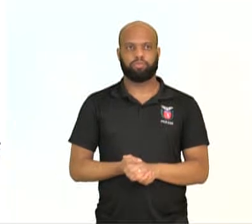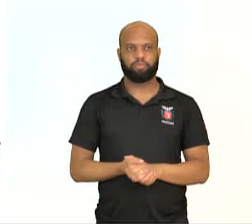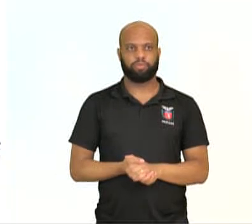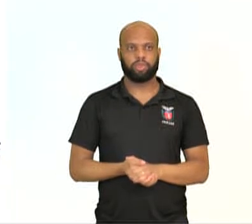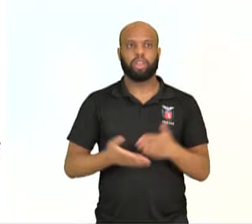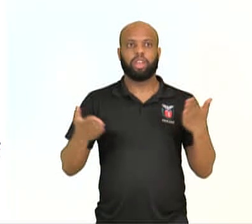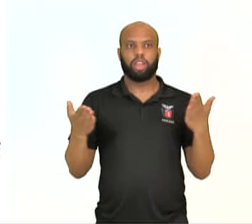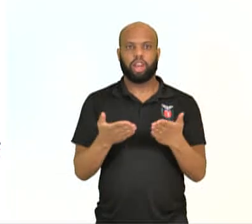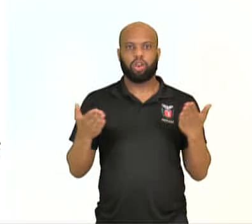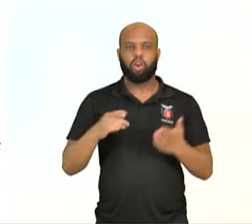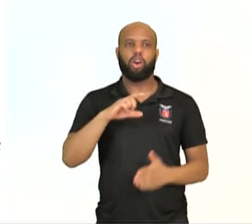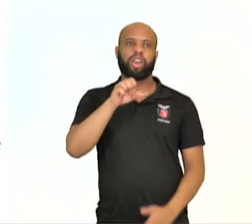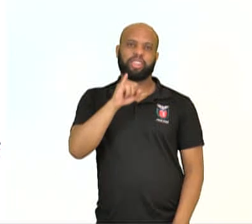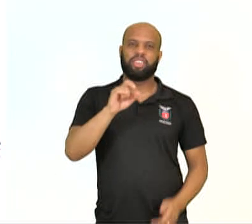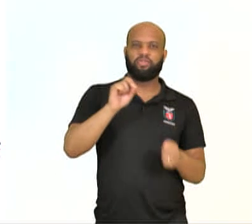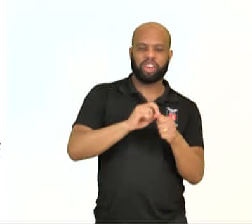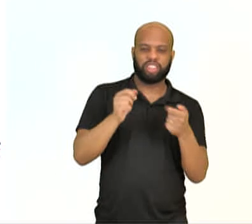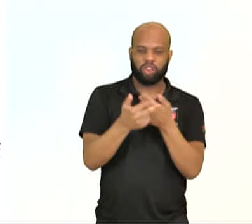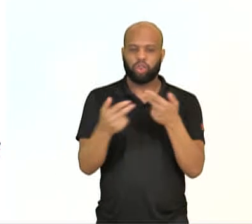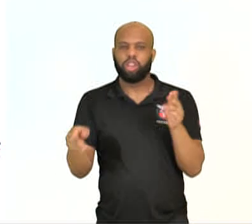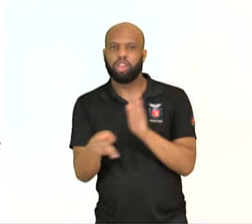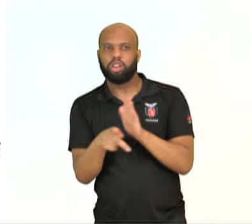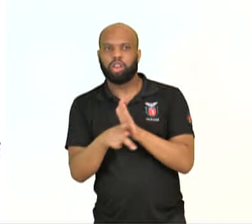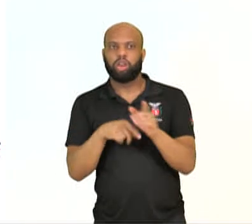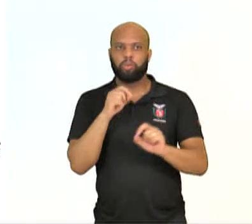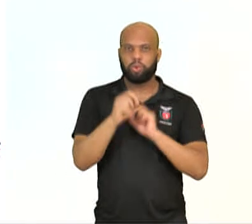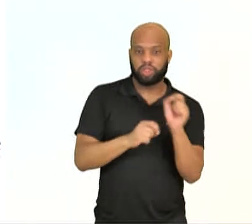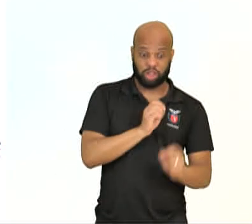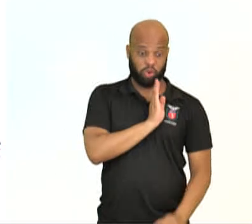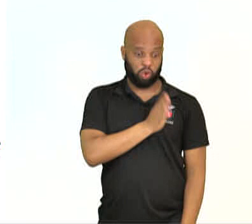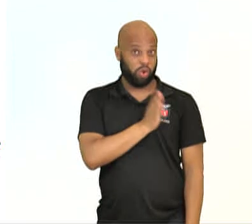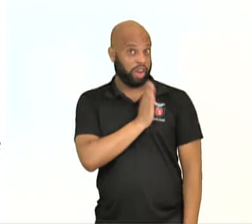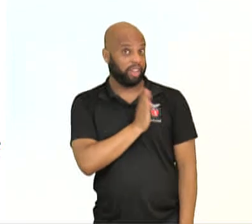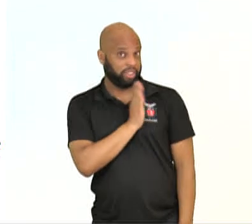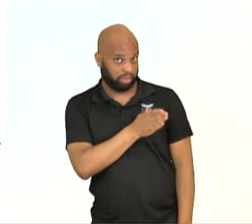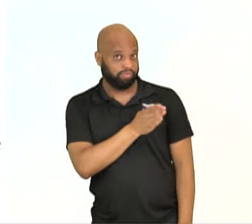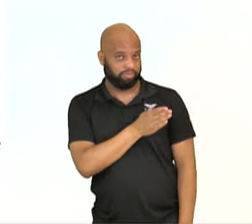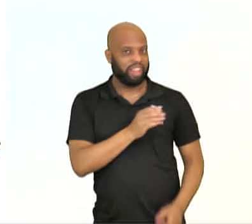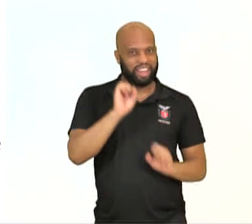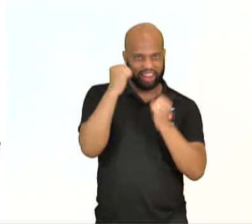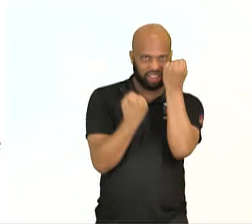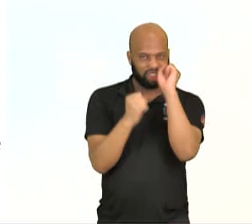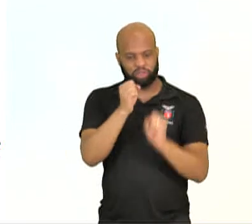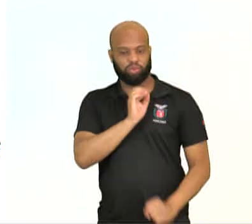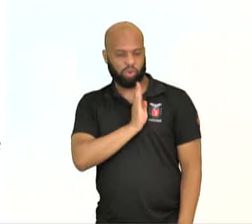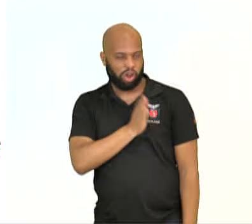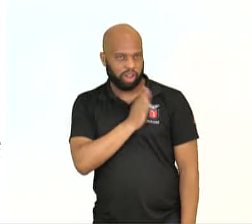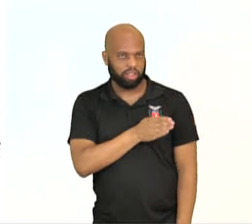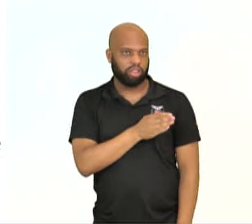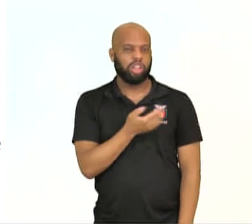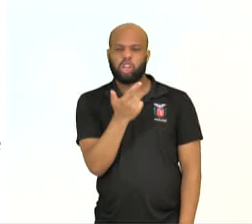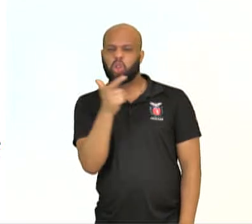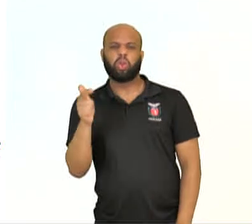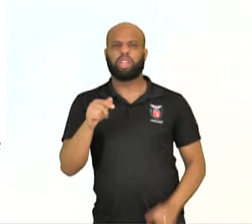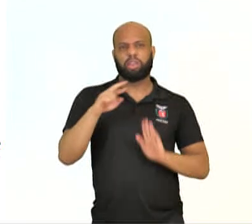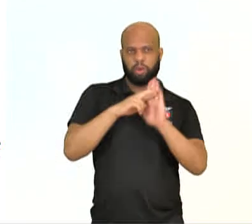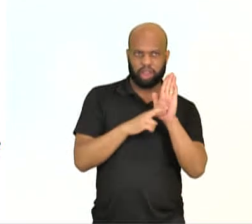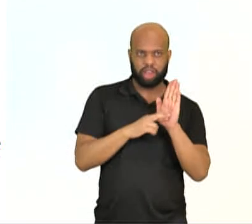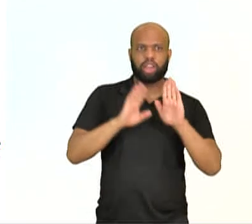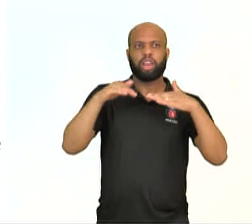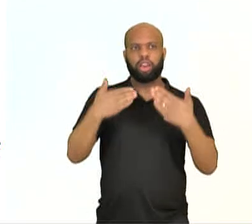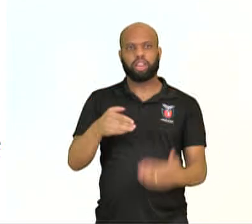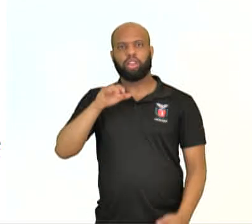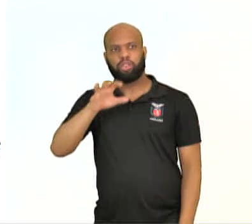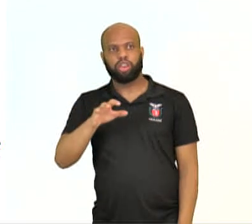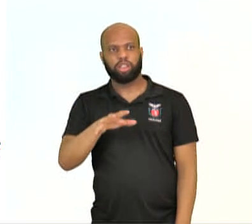Já nos treinos aeróbicos, a gente costuma dizer que não tem uma regra específica sobre a respiração. Sendo